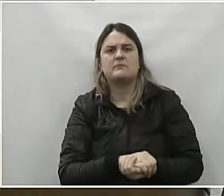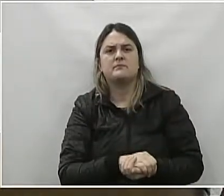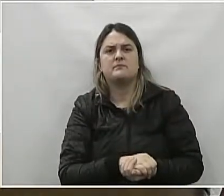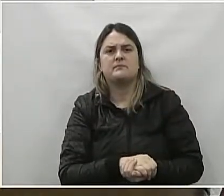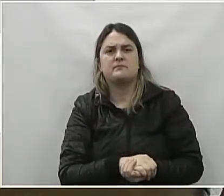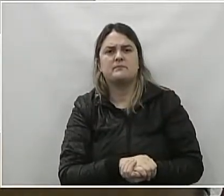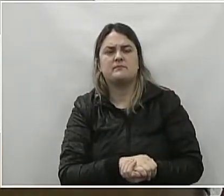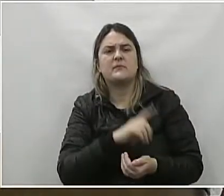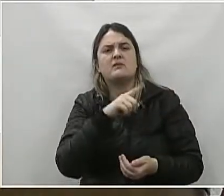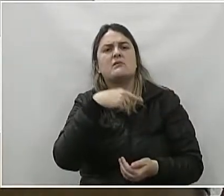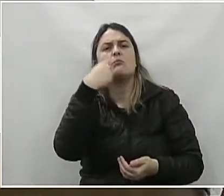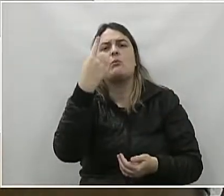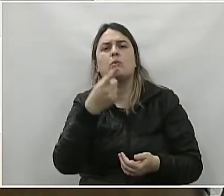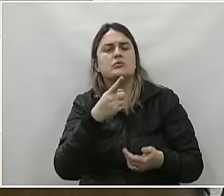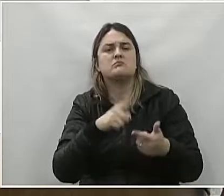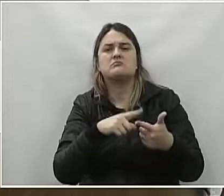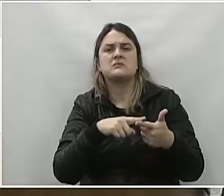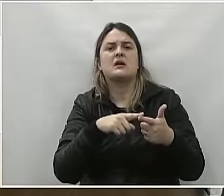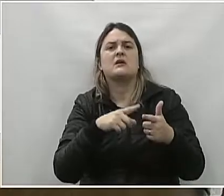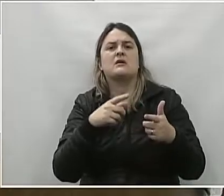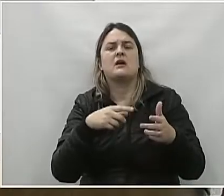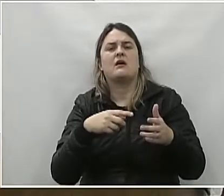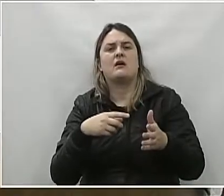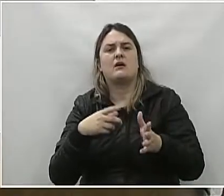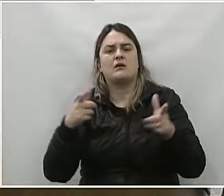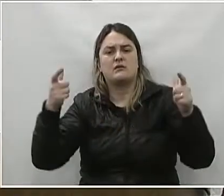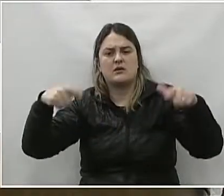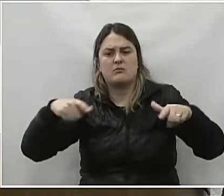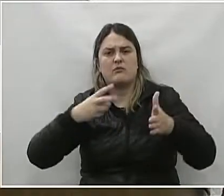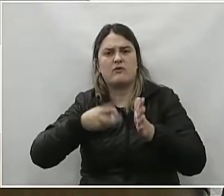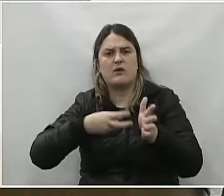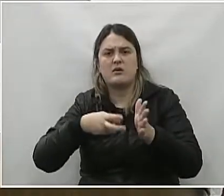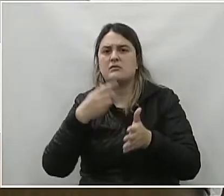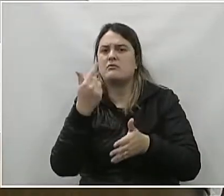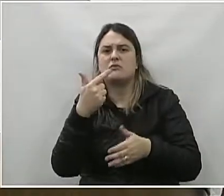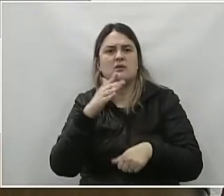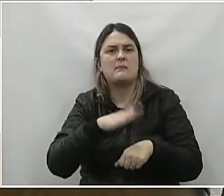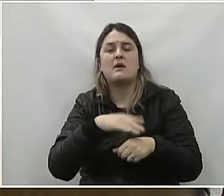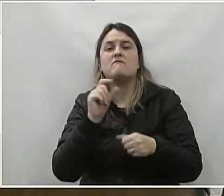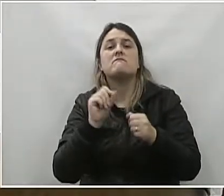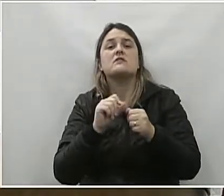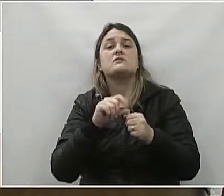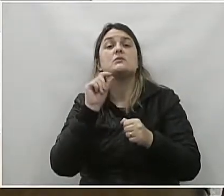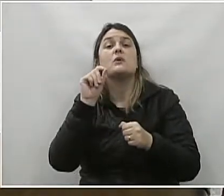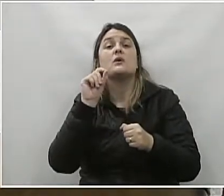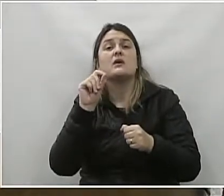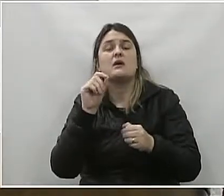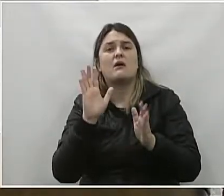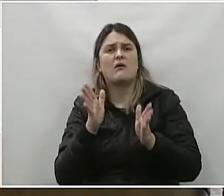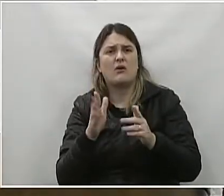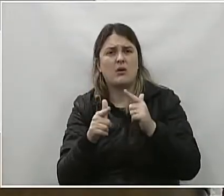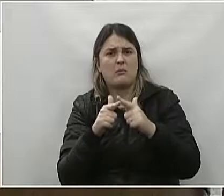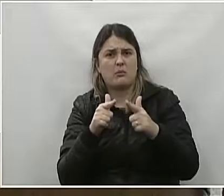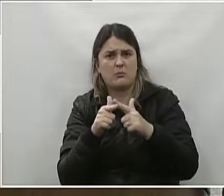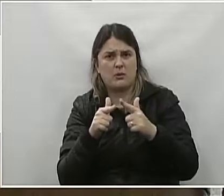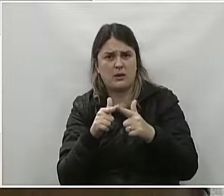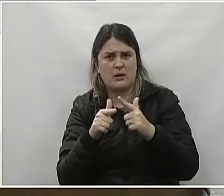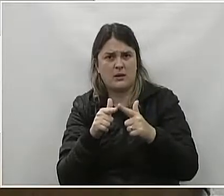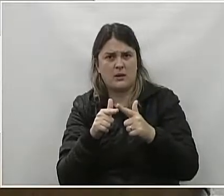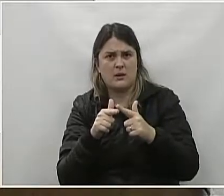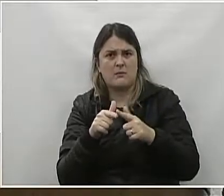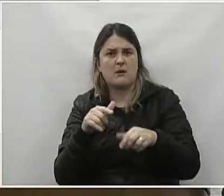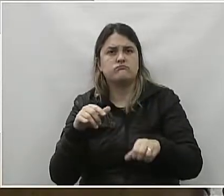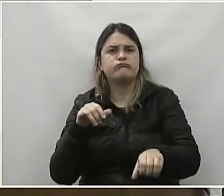estádio do Ferroviário, daí já não tem mais, vão fazer o quê? Agora está o problema lá